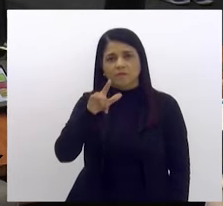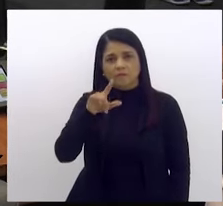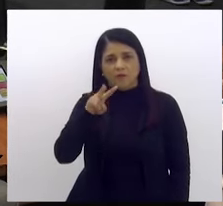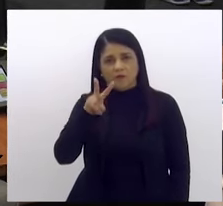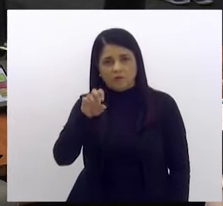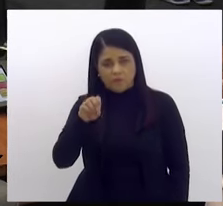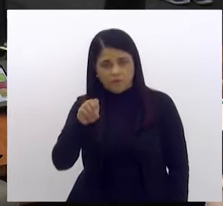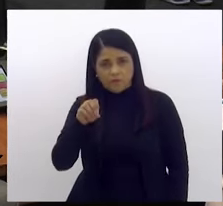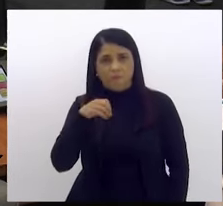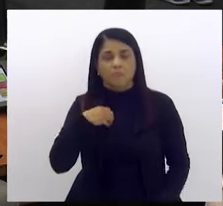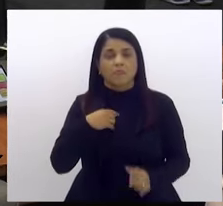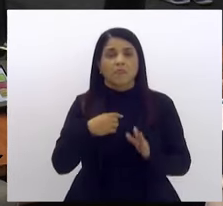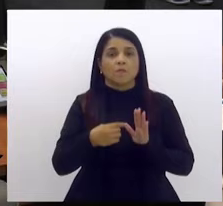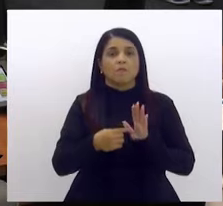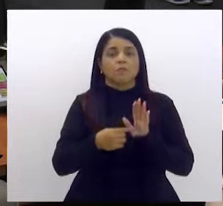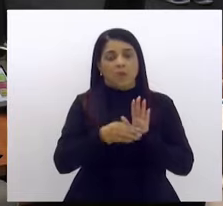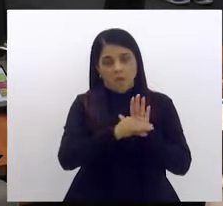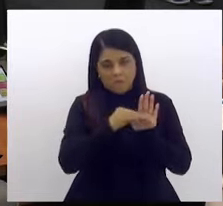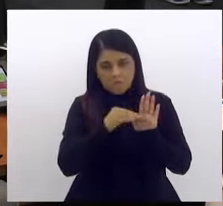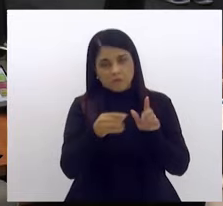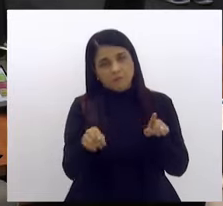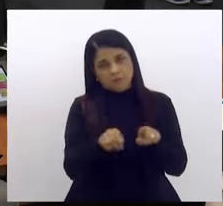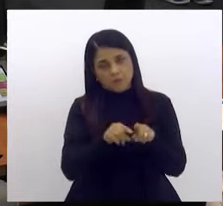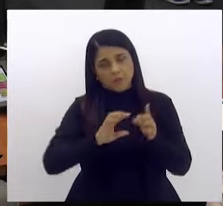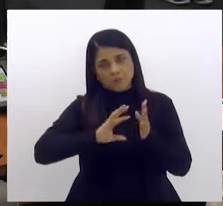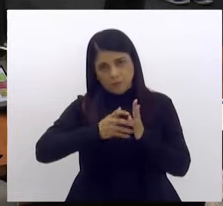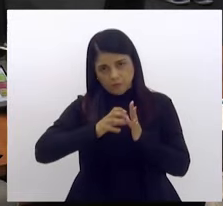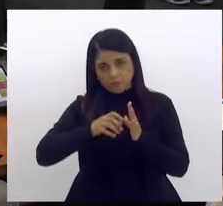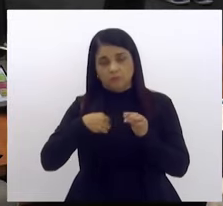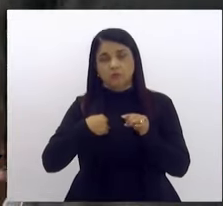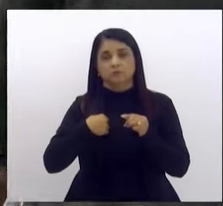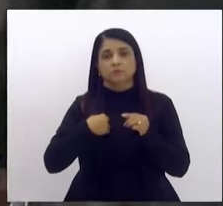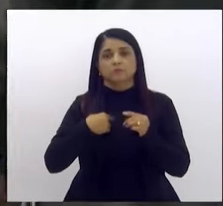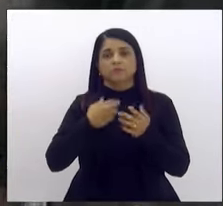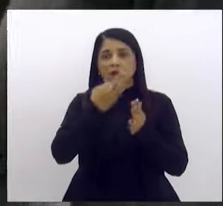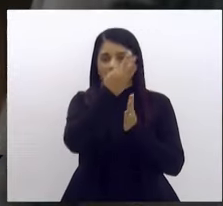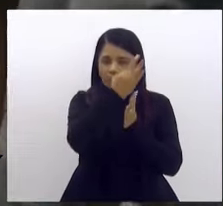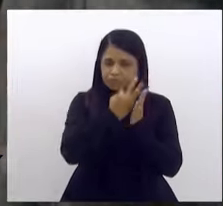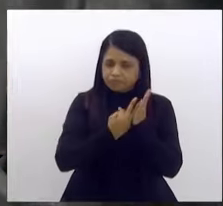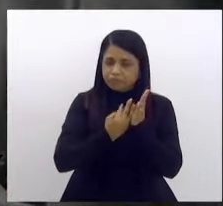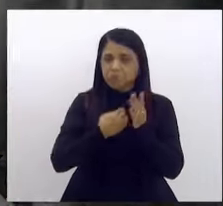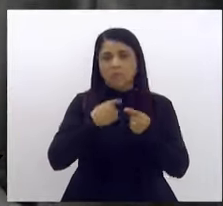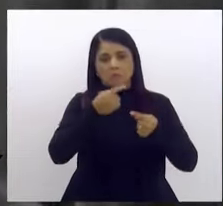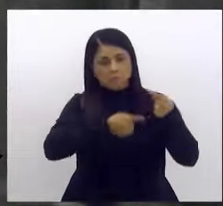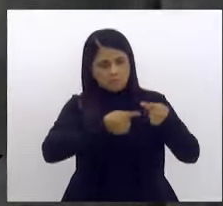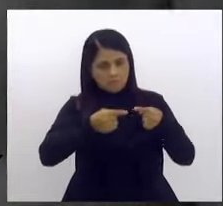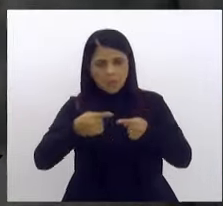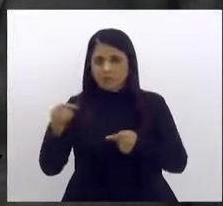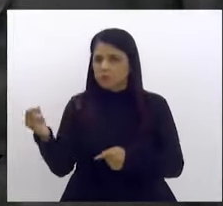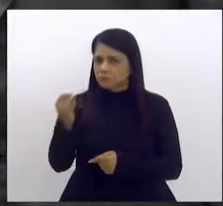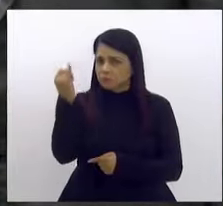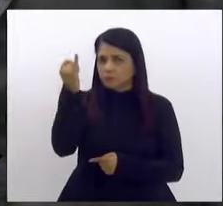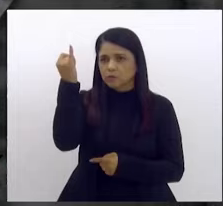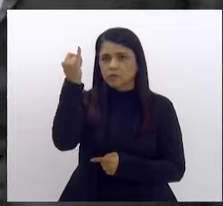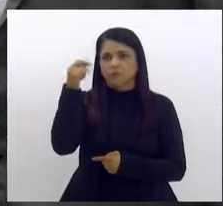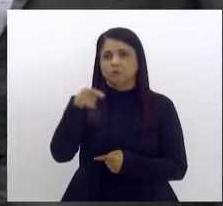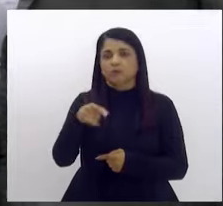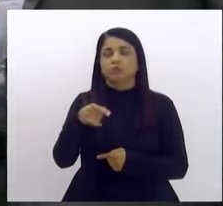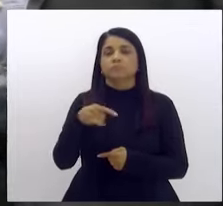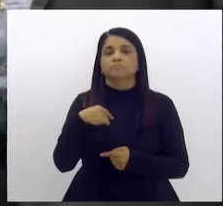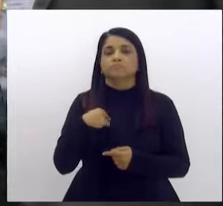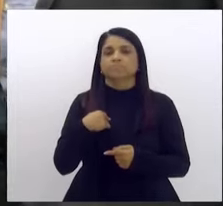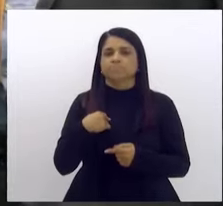apresentamos emendas e temos acordo com a redação apresentada. Esse é um debate importante, né? Acho que a iniciativa do deputado é